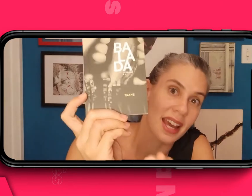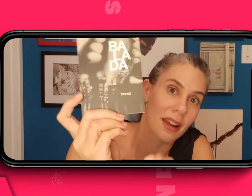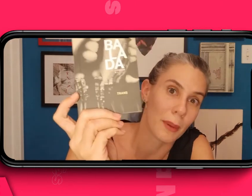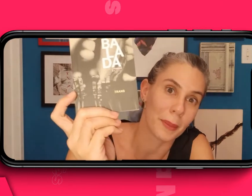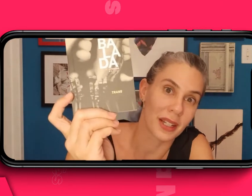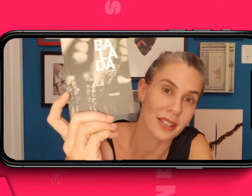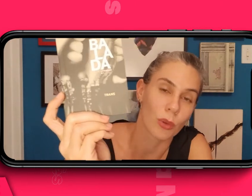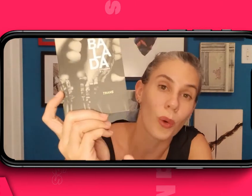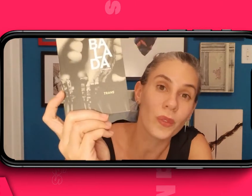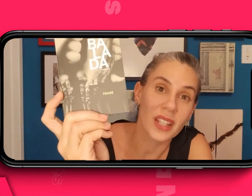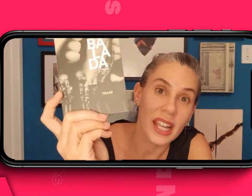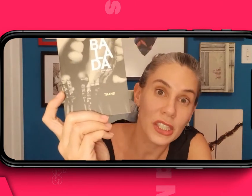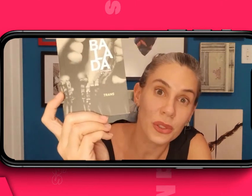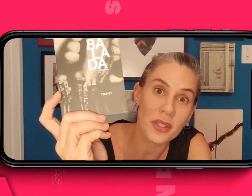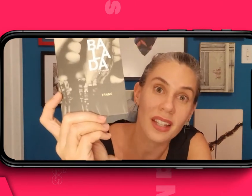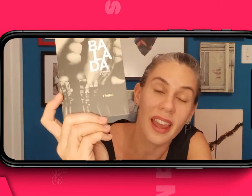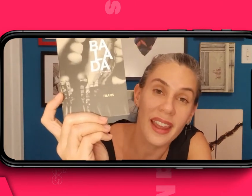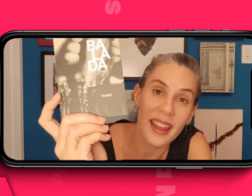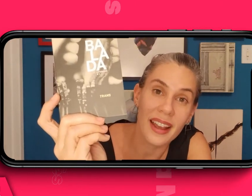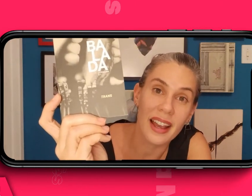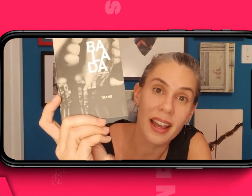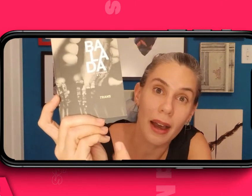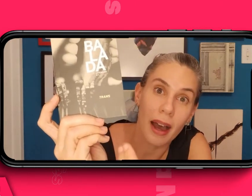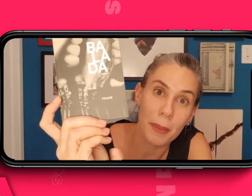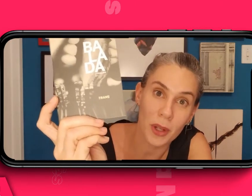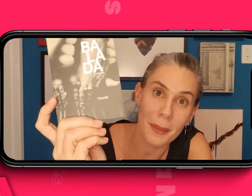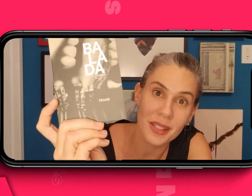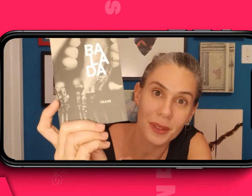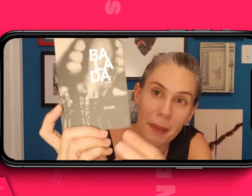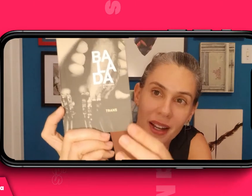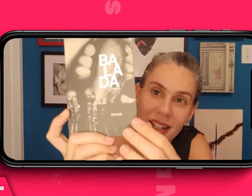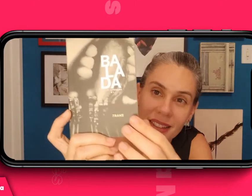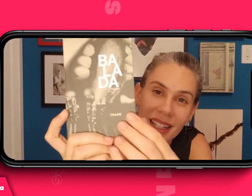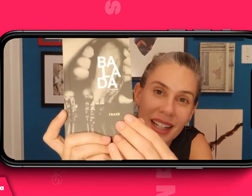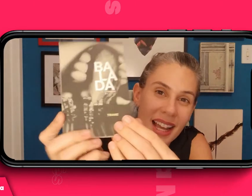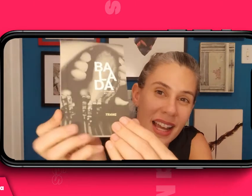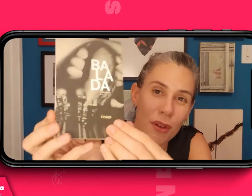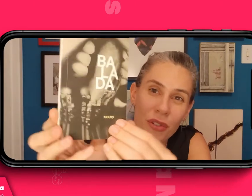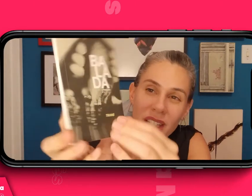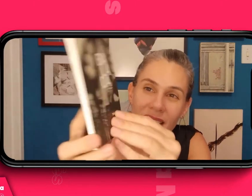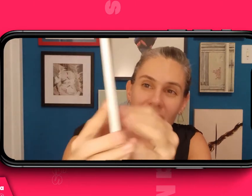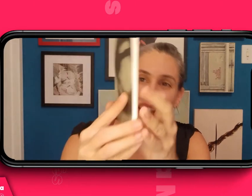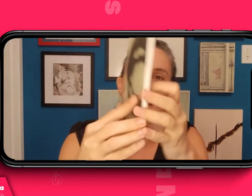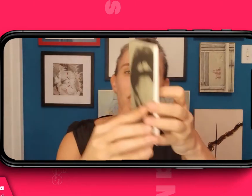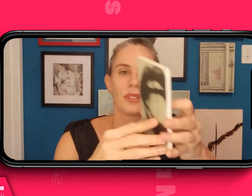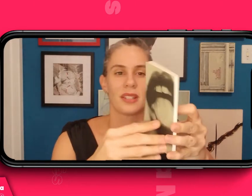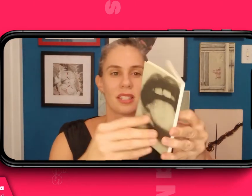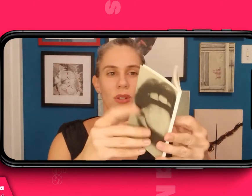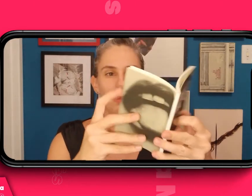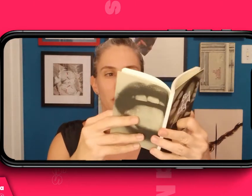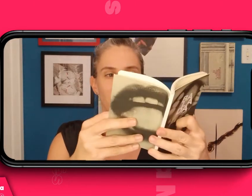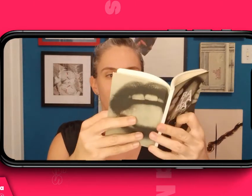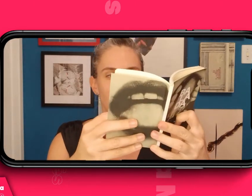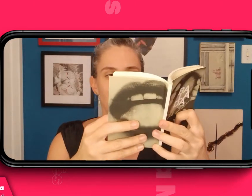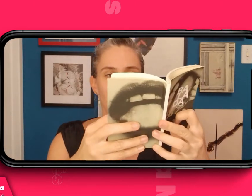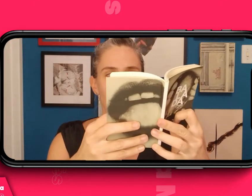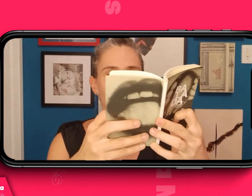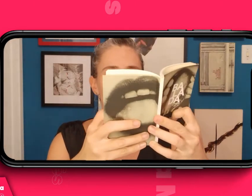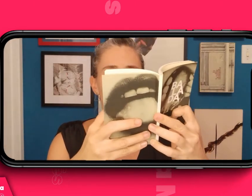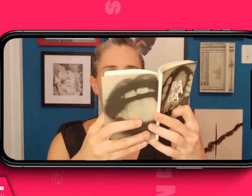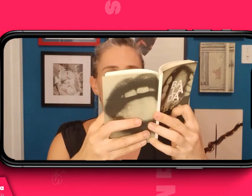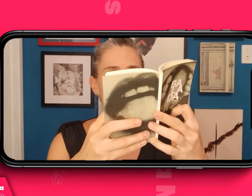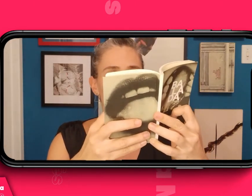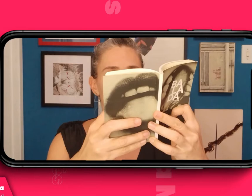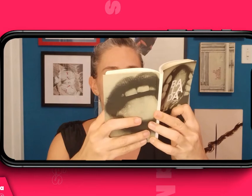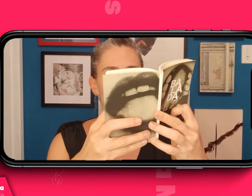publicação, que é uma publicação com textos e a programação da balada. Foi incrível esse 2013. Tem